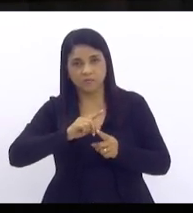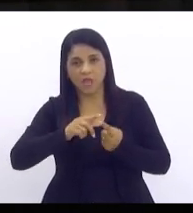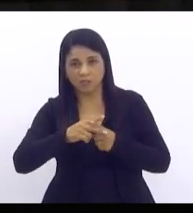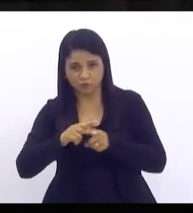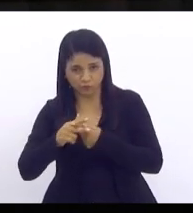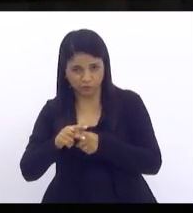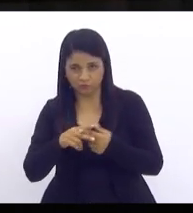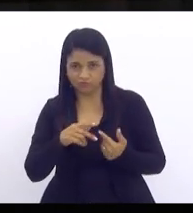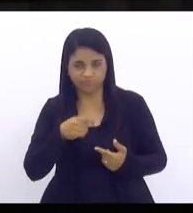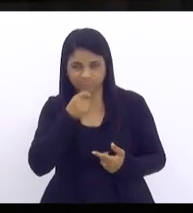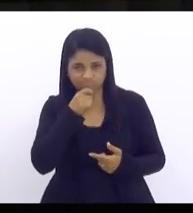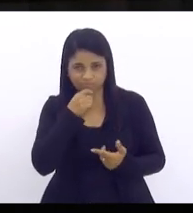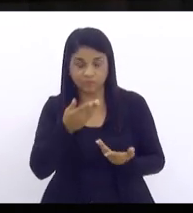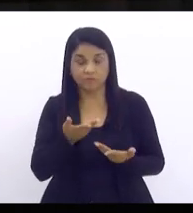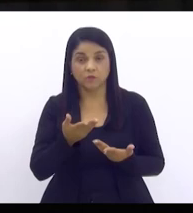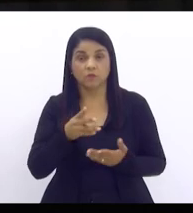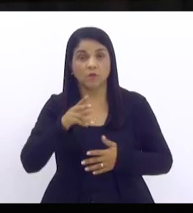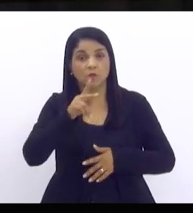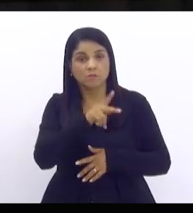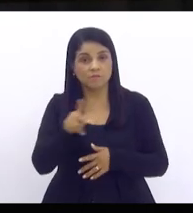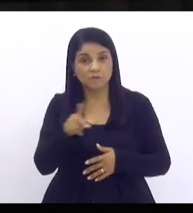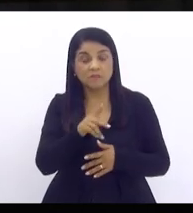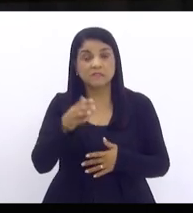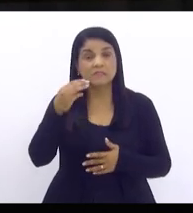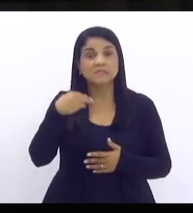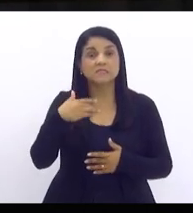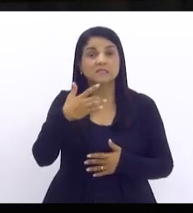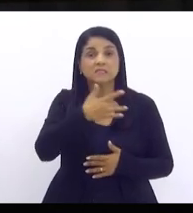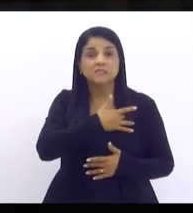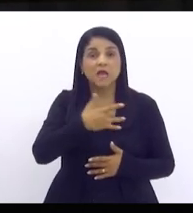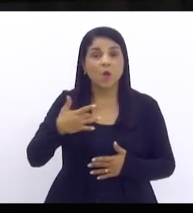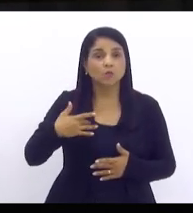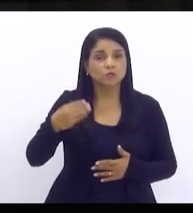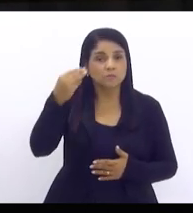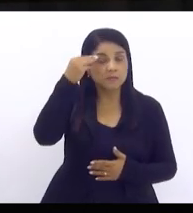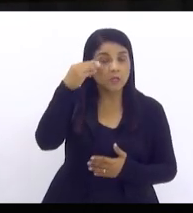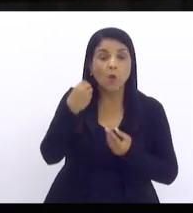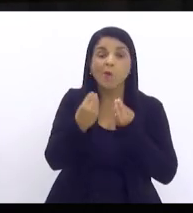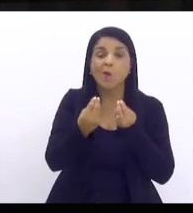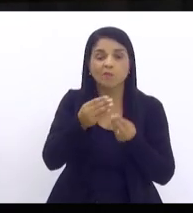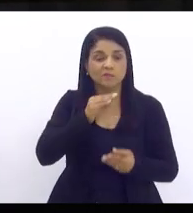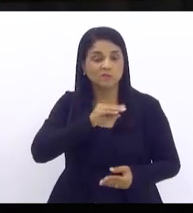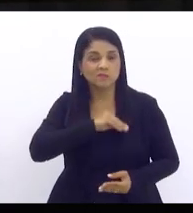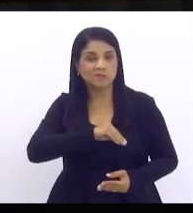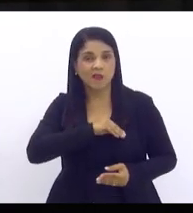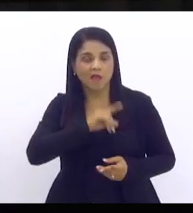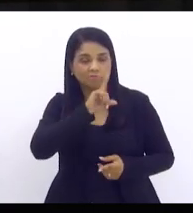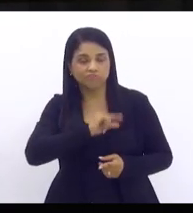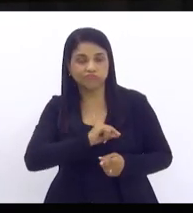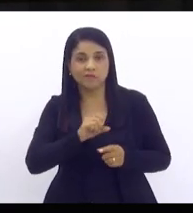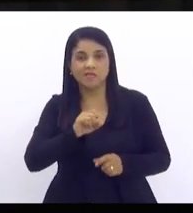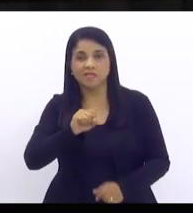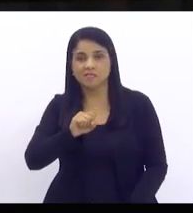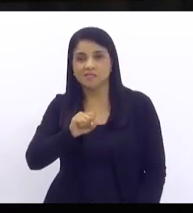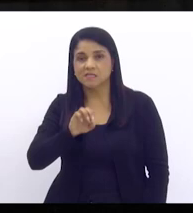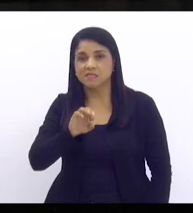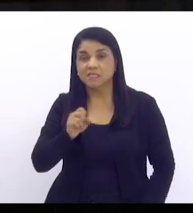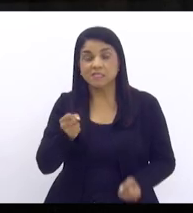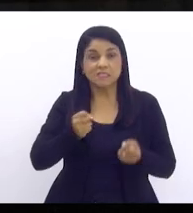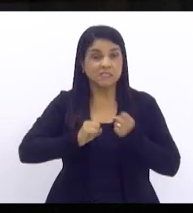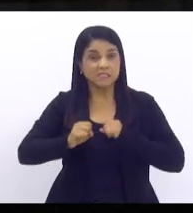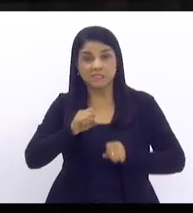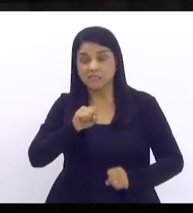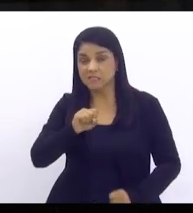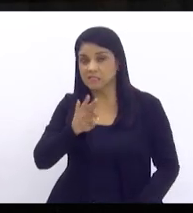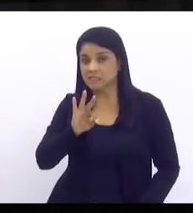terá uma boa saúde mental, como o salário achatado e com inúmeros fatores de estresse no seu dia a dia. Como é que a gente